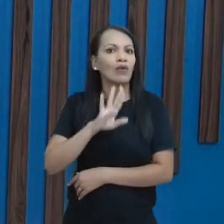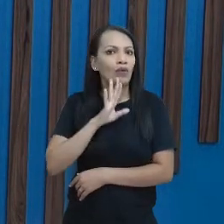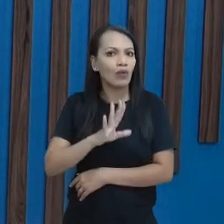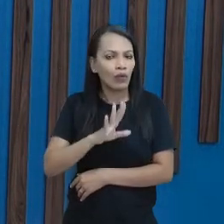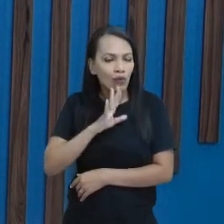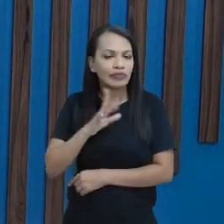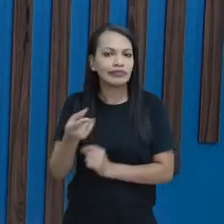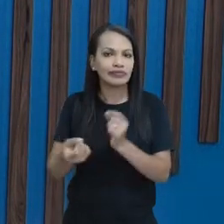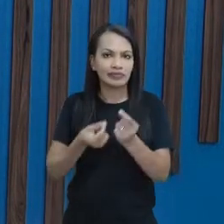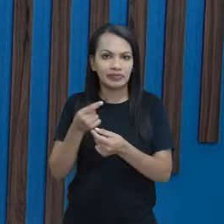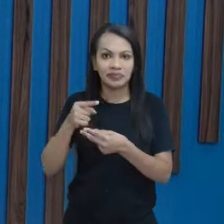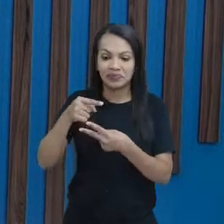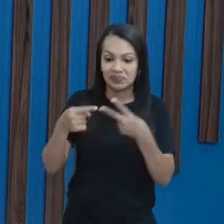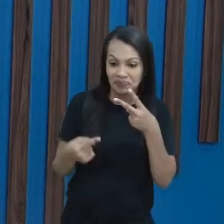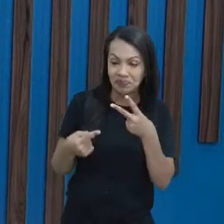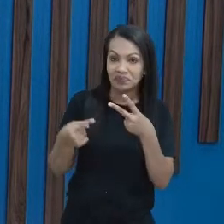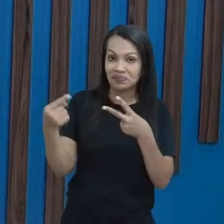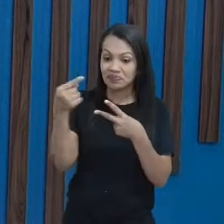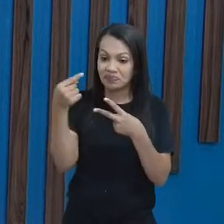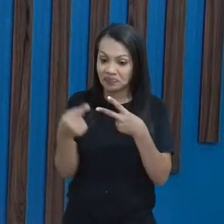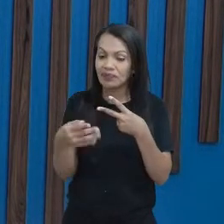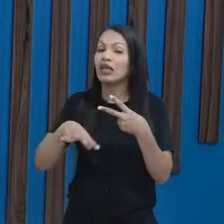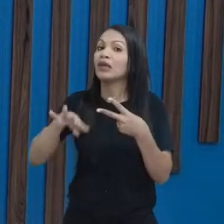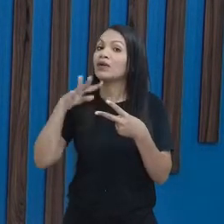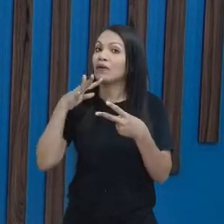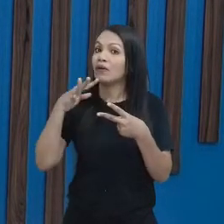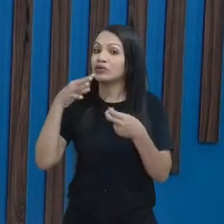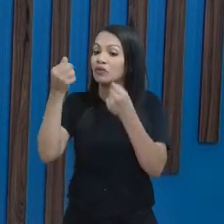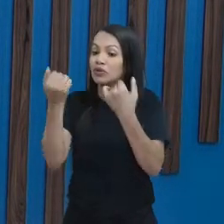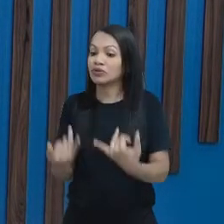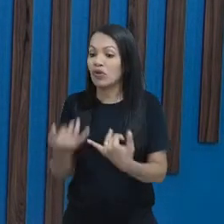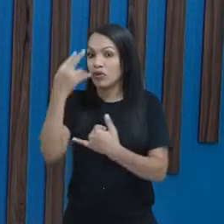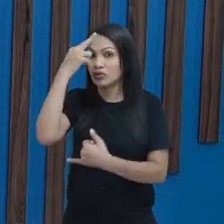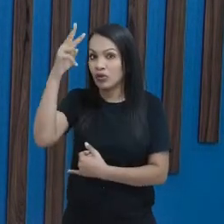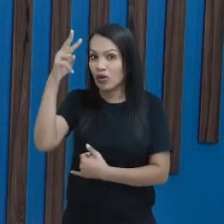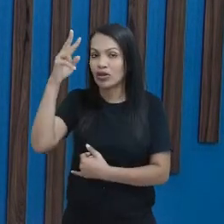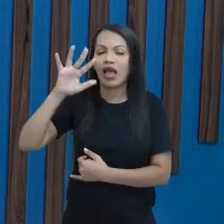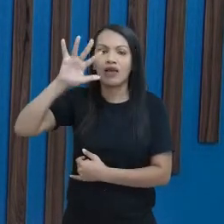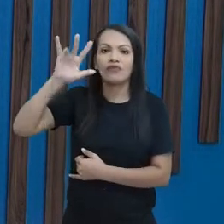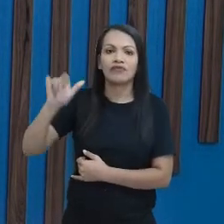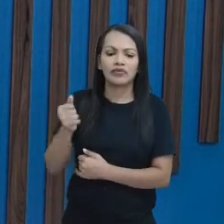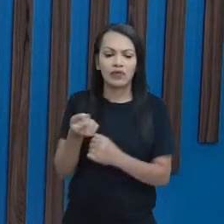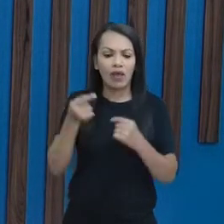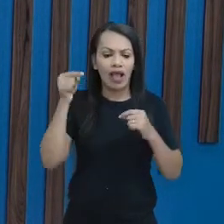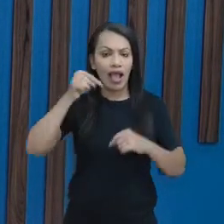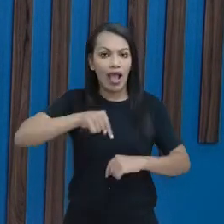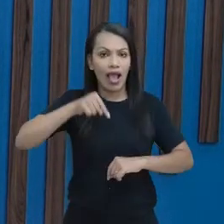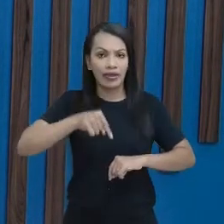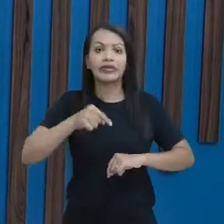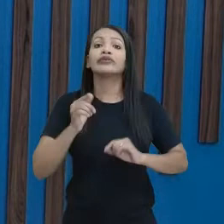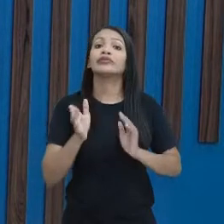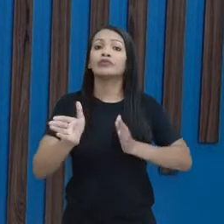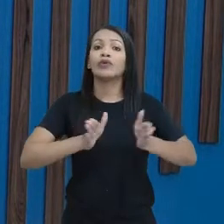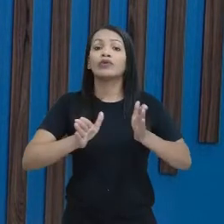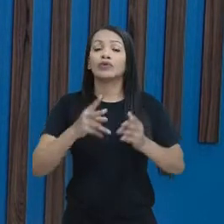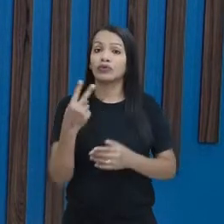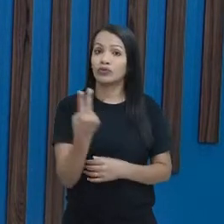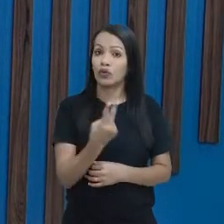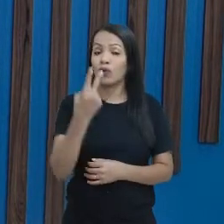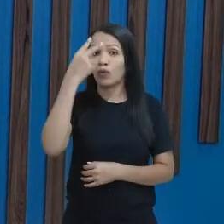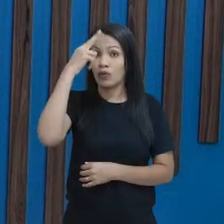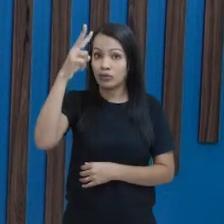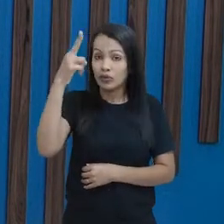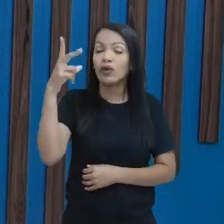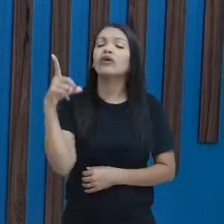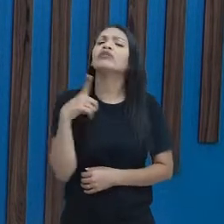os griots e as griotes, que são os contadores de história africana. Aqui no módulo 2, a gente vai ver que essa história